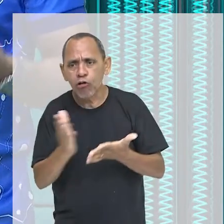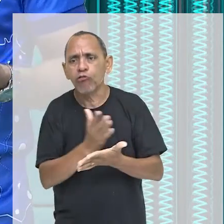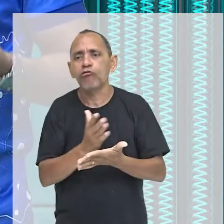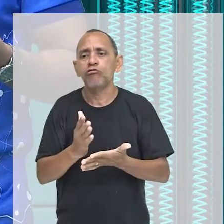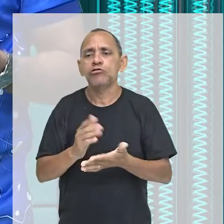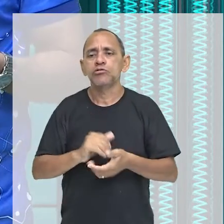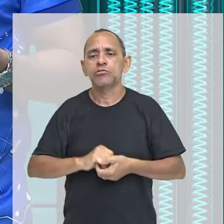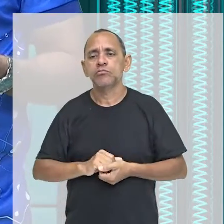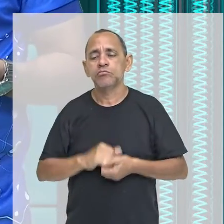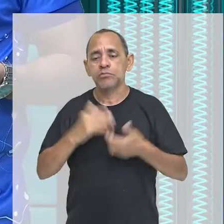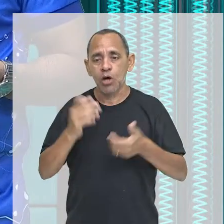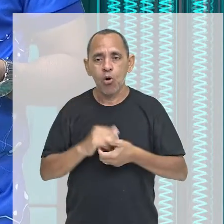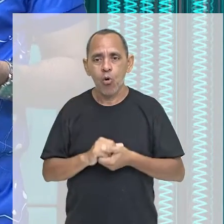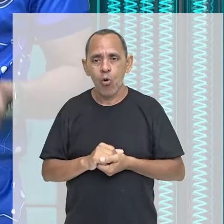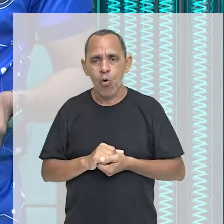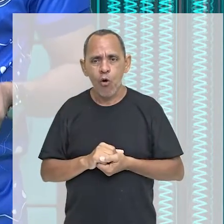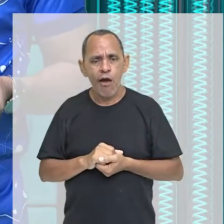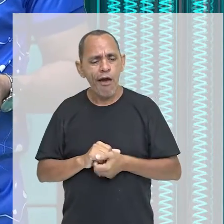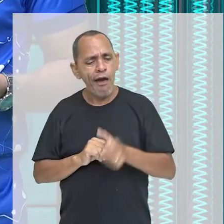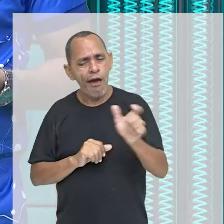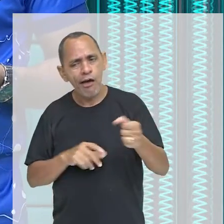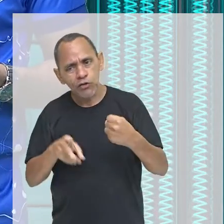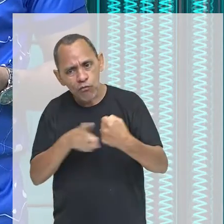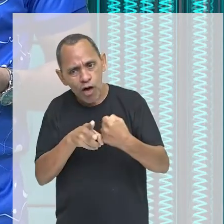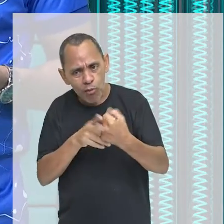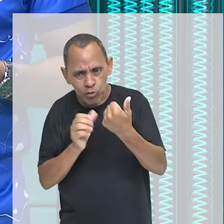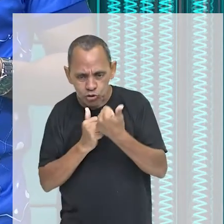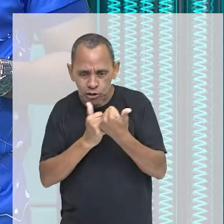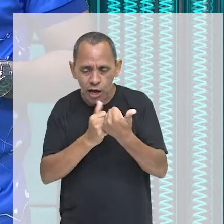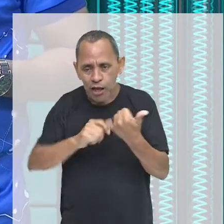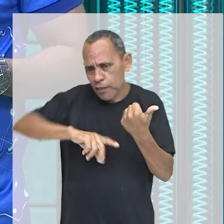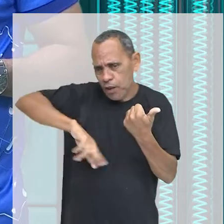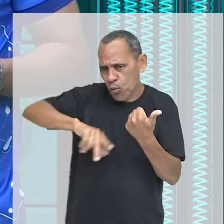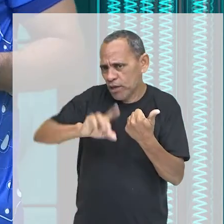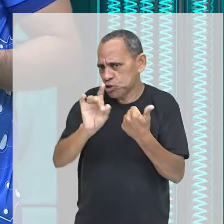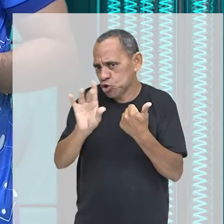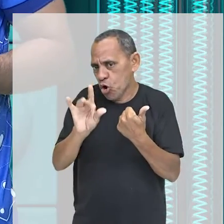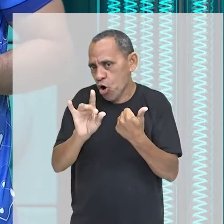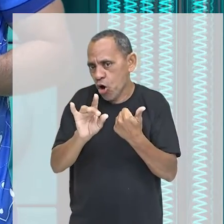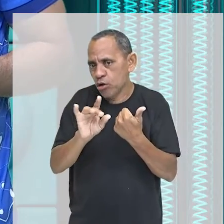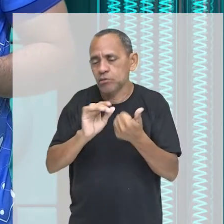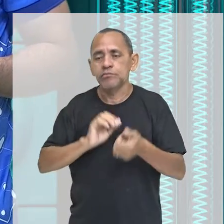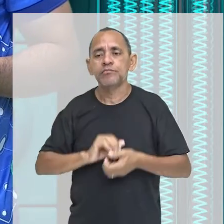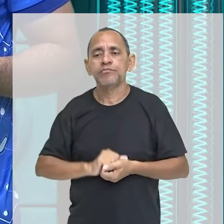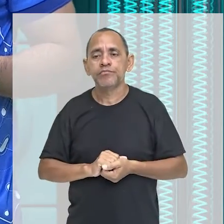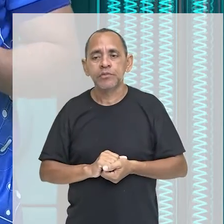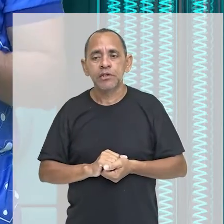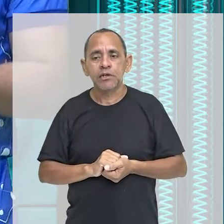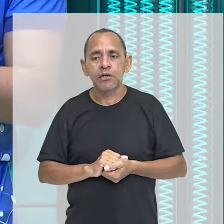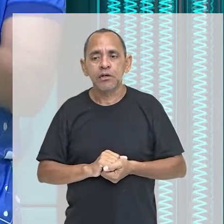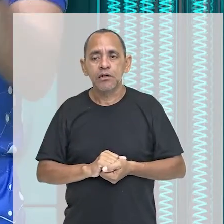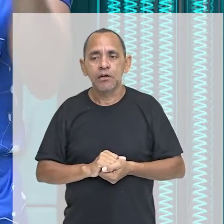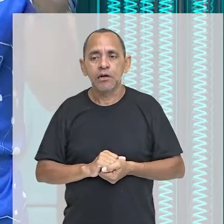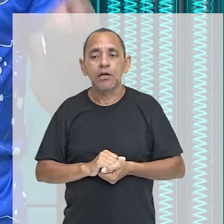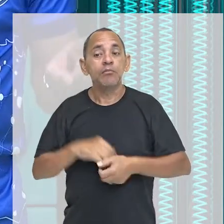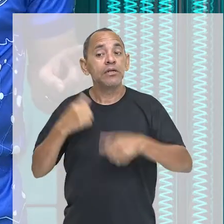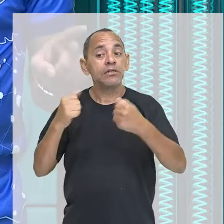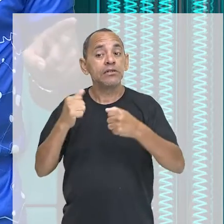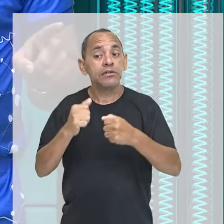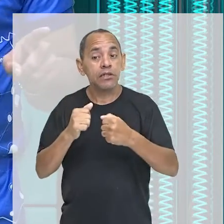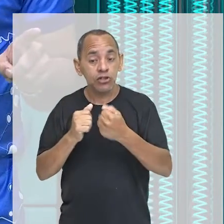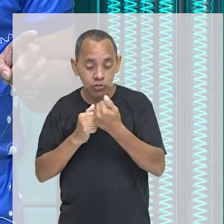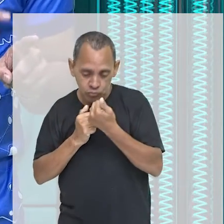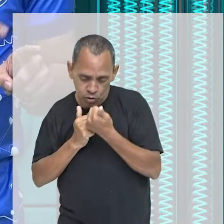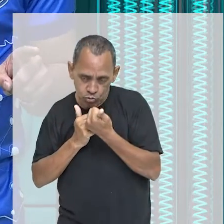é só um verbo auxiliar, ele não vai utilizar o not após ele. Ele vai precisar de um outro